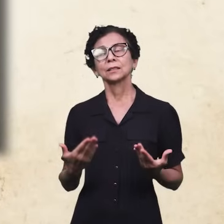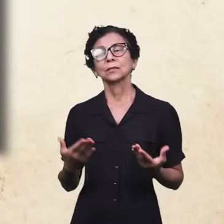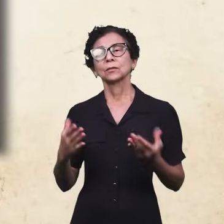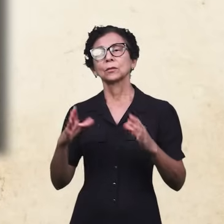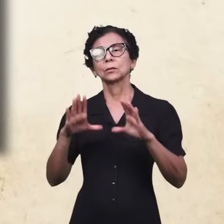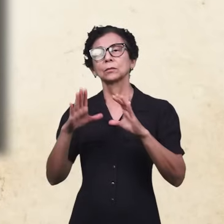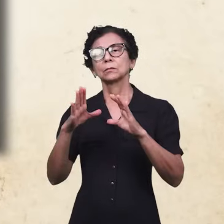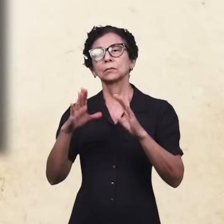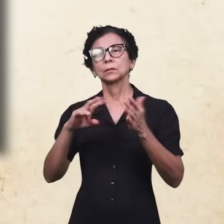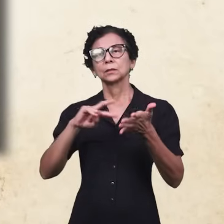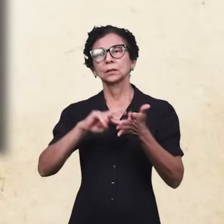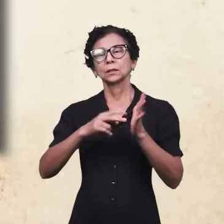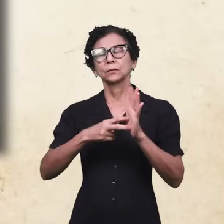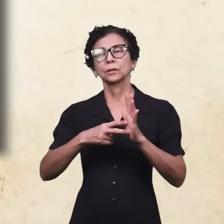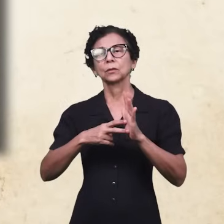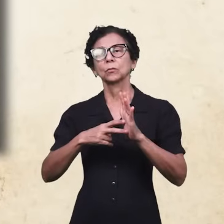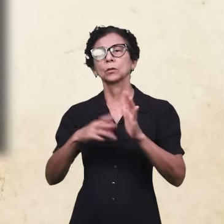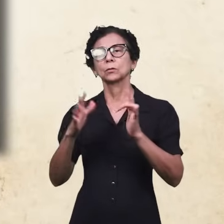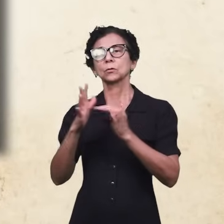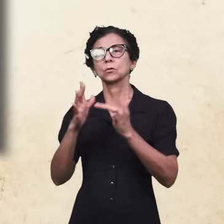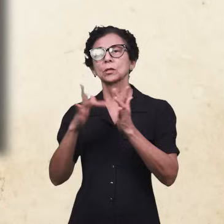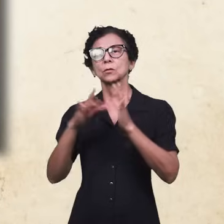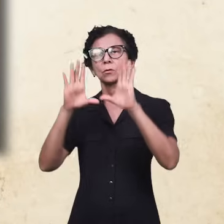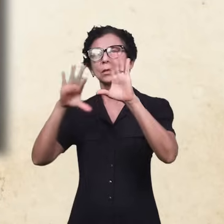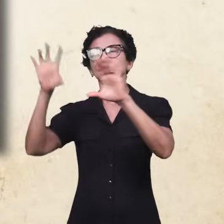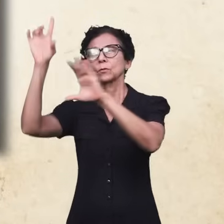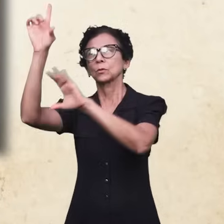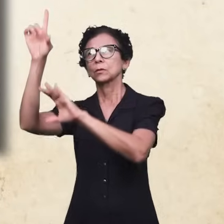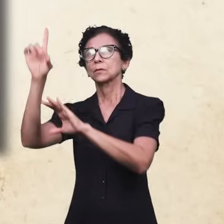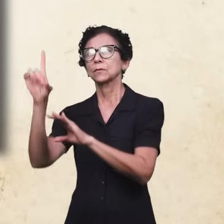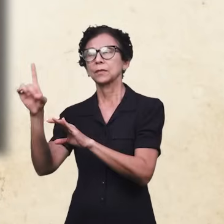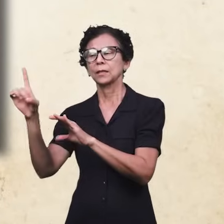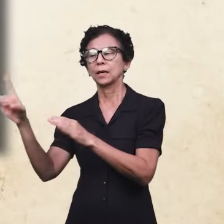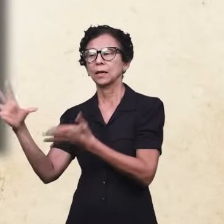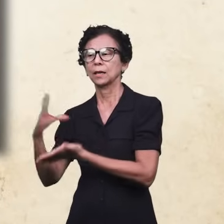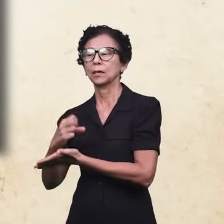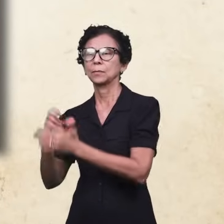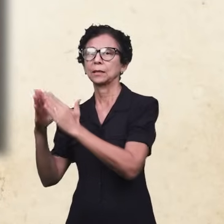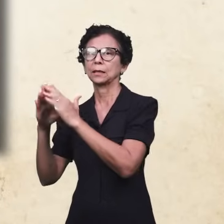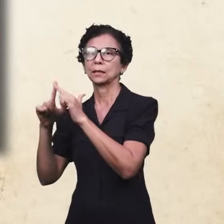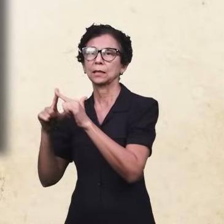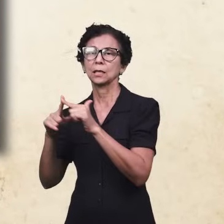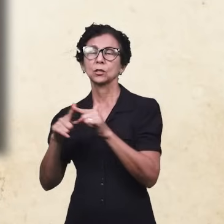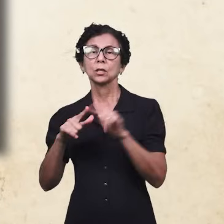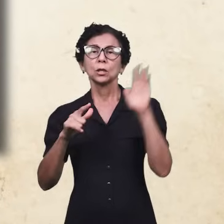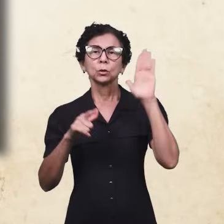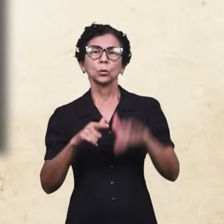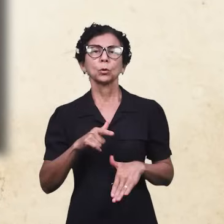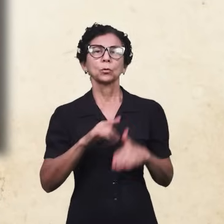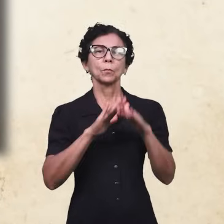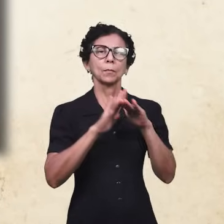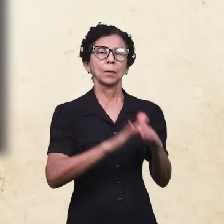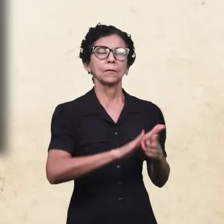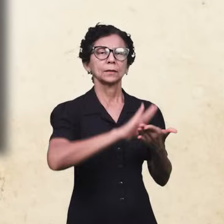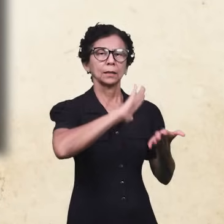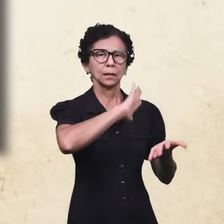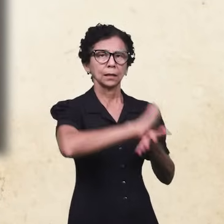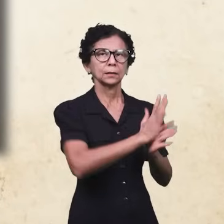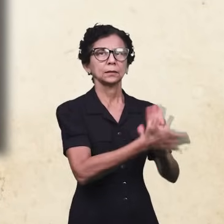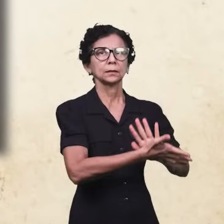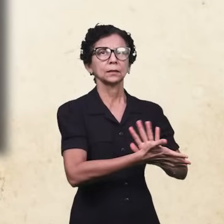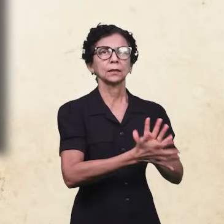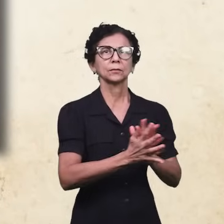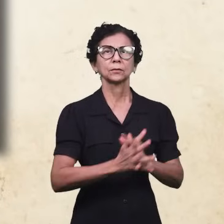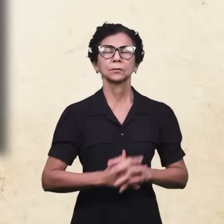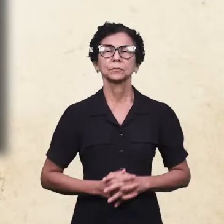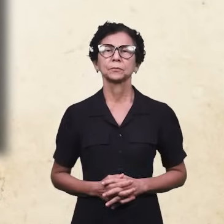aniquiladas então ali o senhor estava revelando falando comigo senhor me visitou de uma forma grande que eu não conseguia parar de chorar por isso a importância